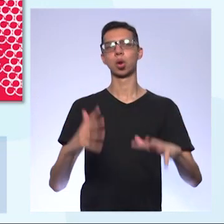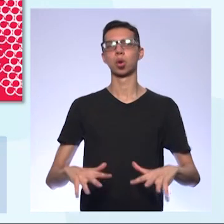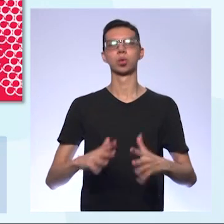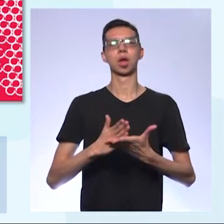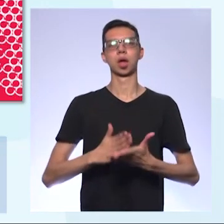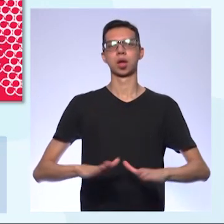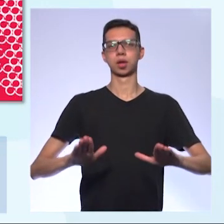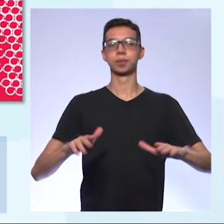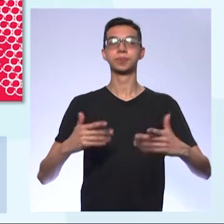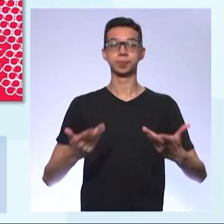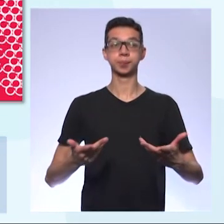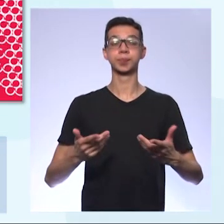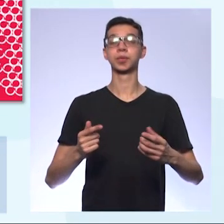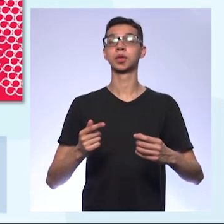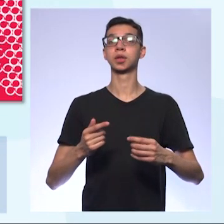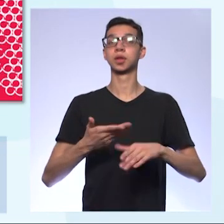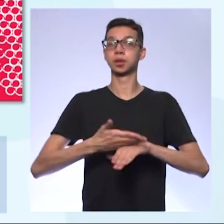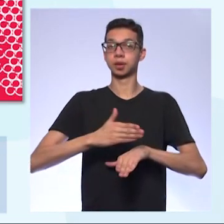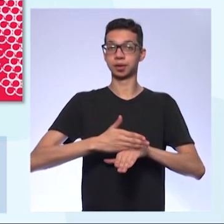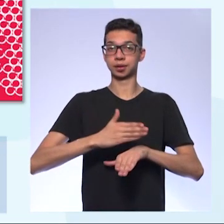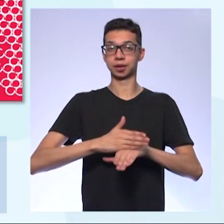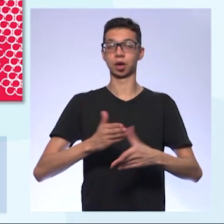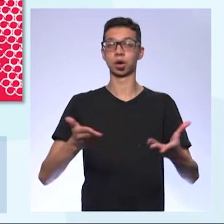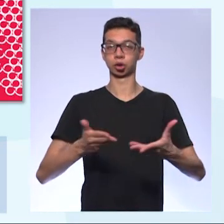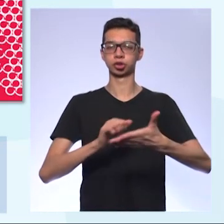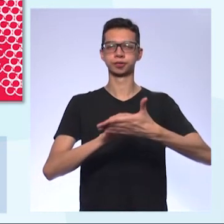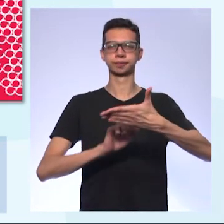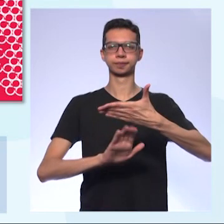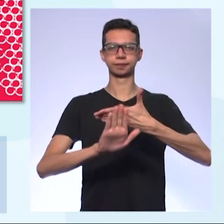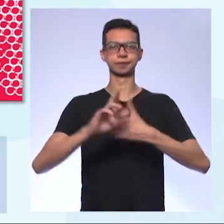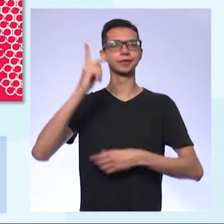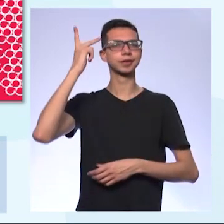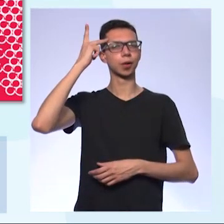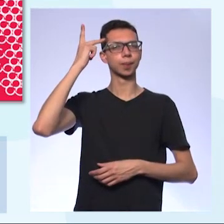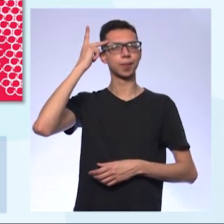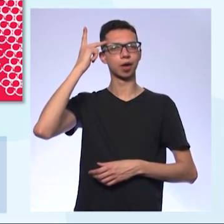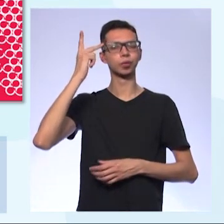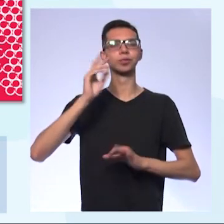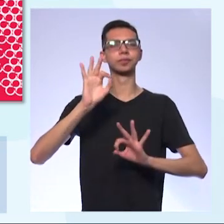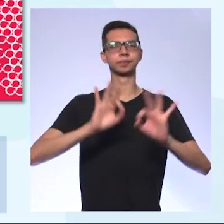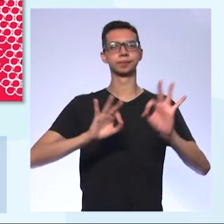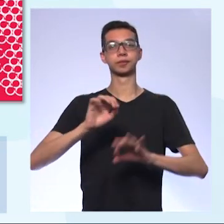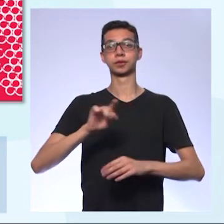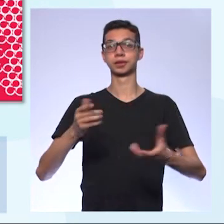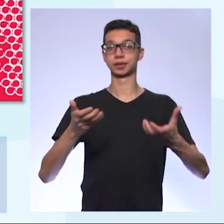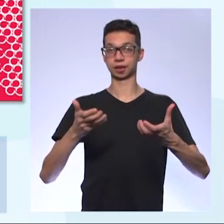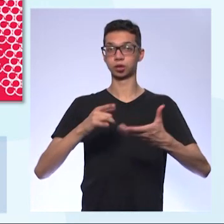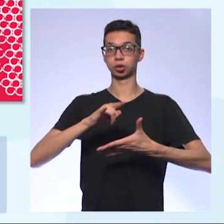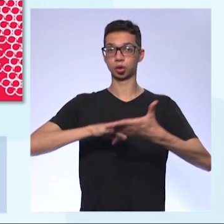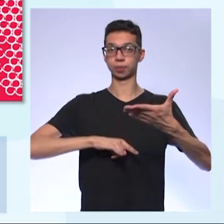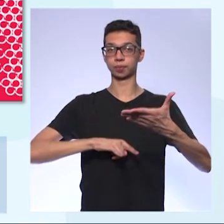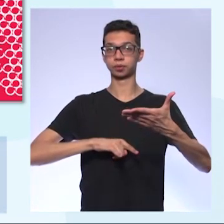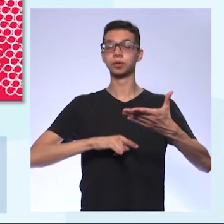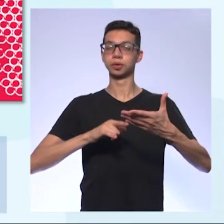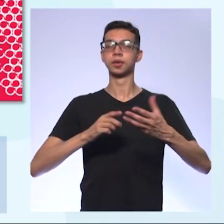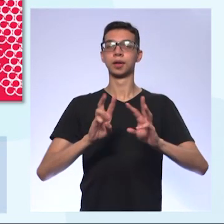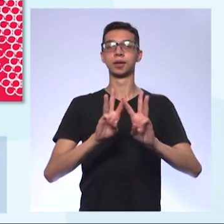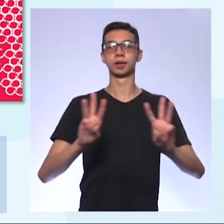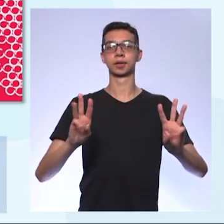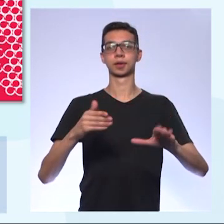central, o Brasil no Segundo Reinado, política e economia, e as questões que levaram à queda do